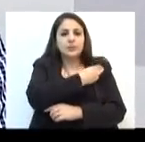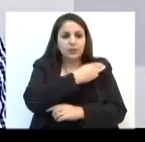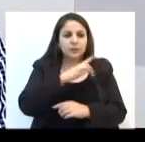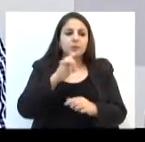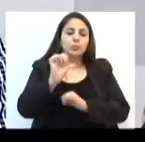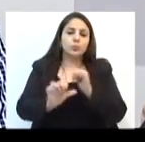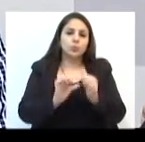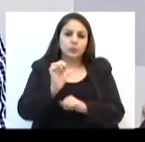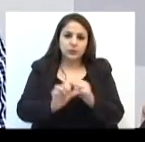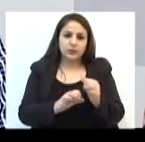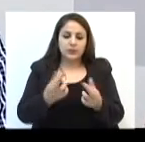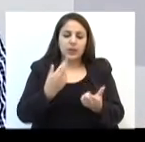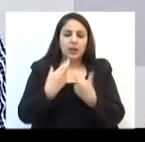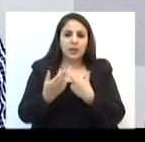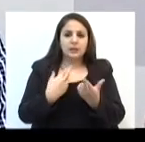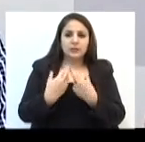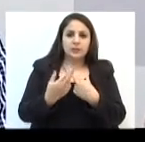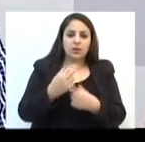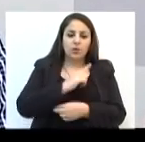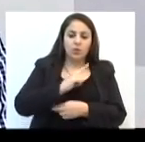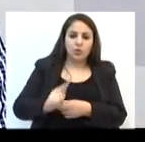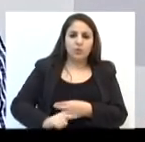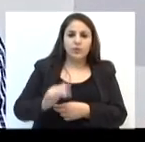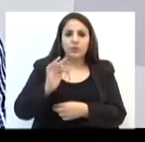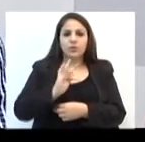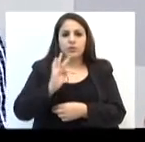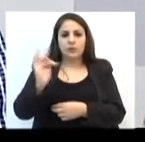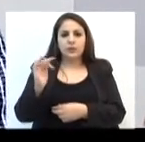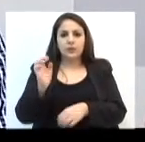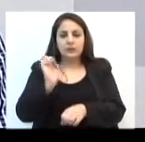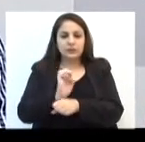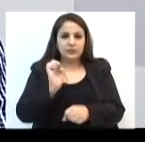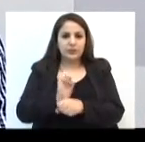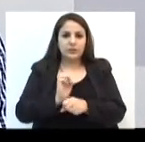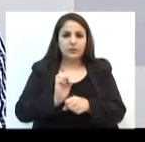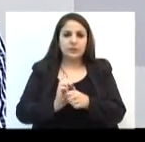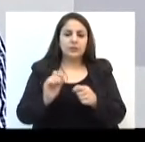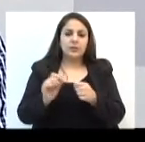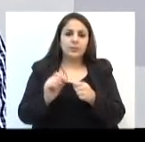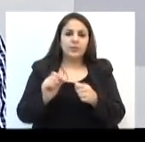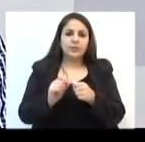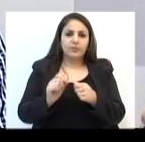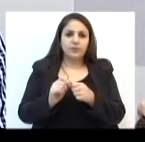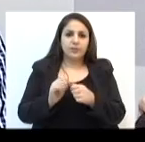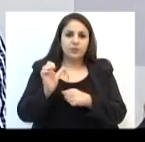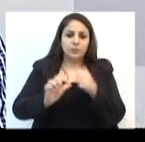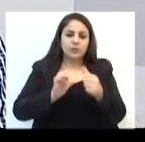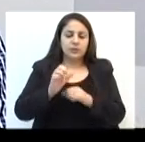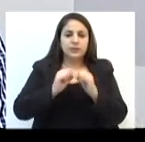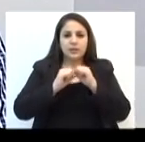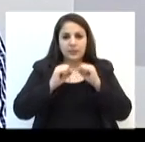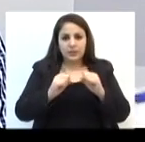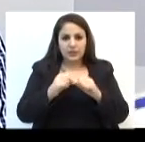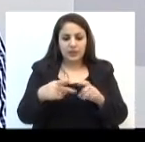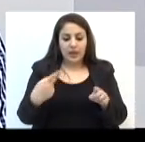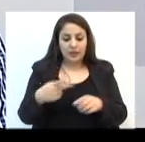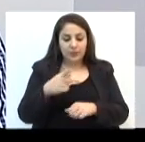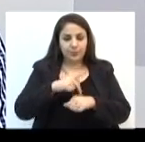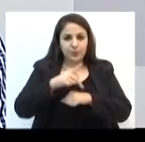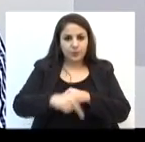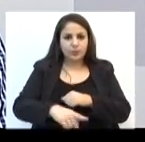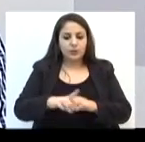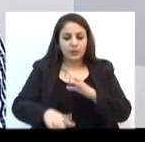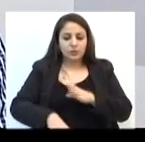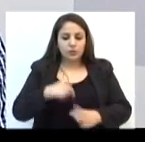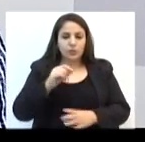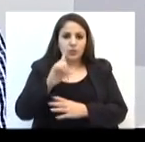vêm sofrendo mudanças por parte do governo federal. O governo do estado também realizou mudanças nas secretarias. Aqui em Passo